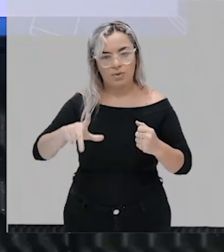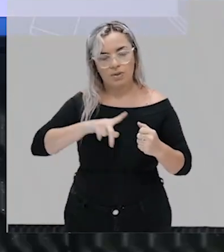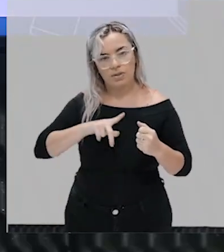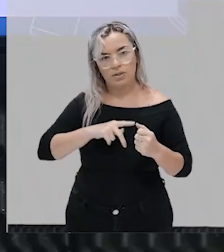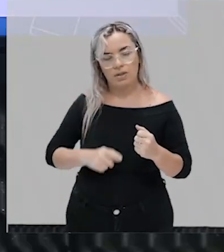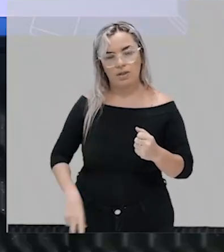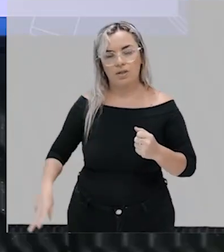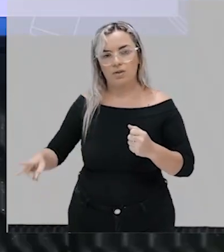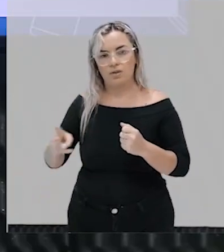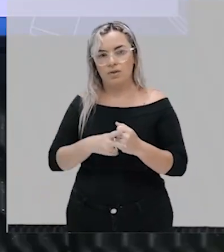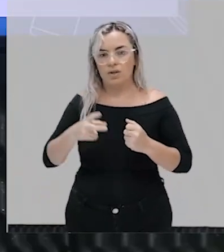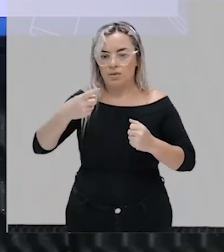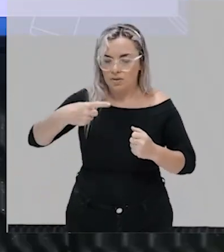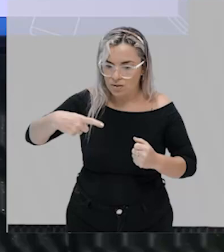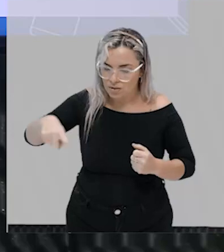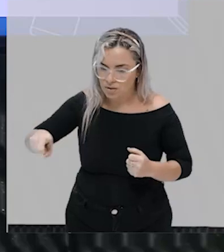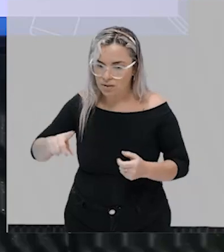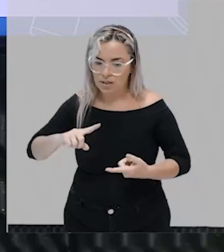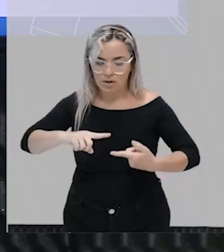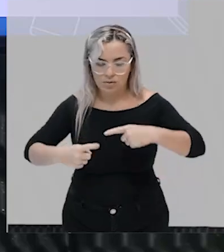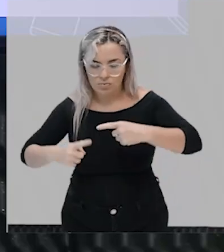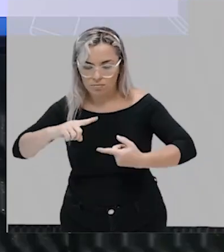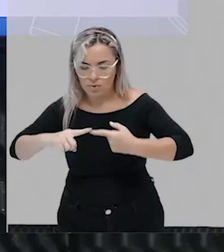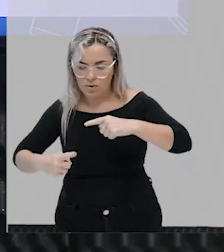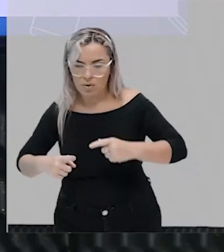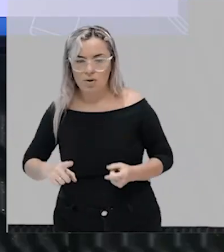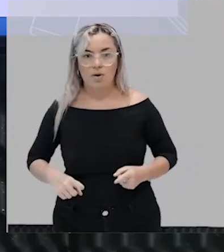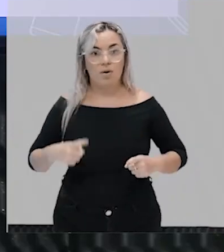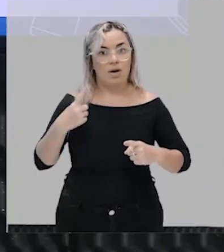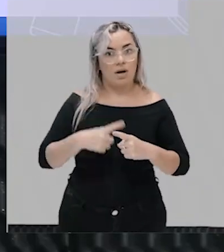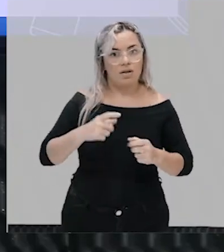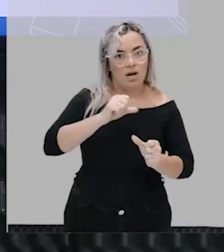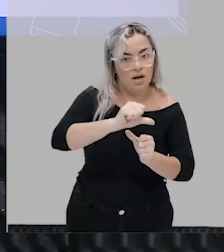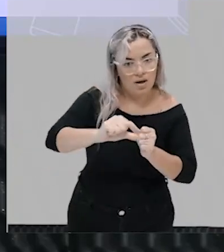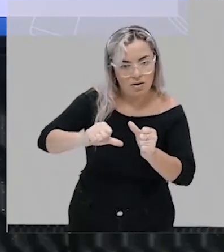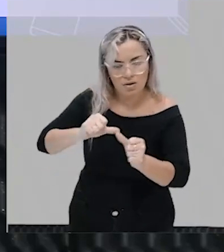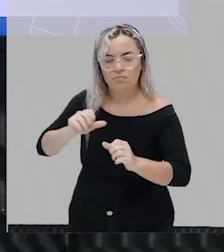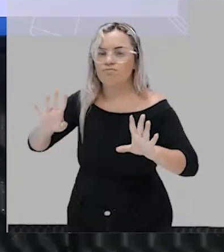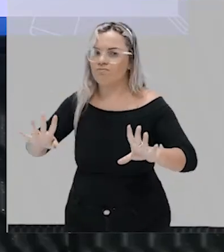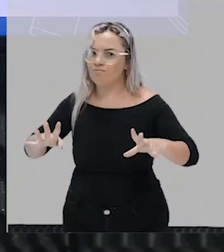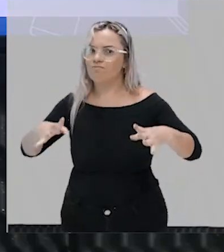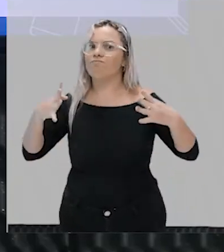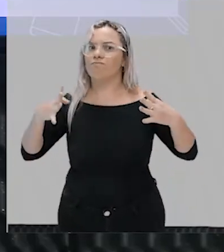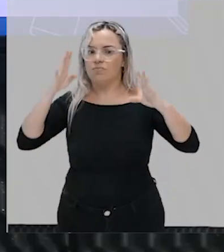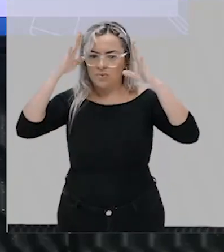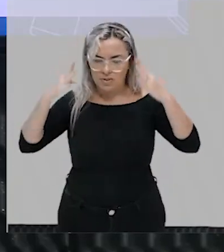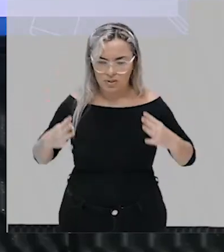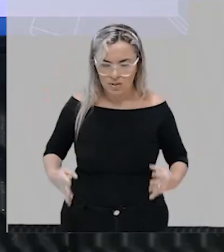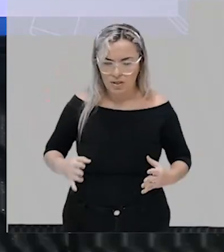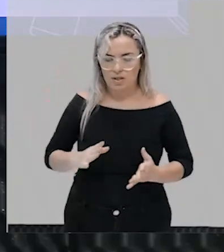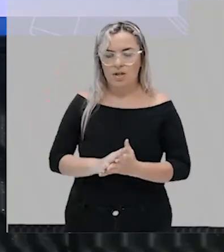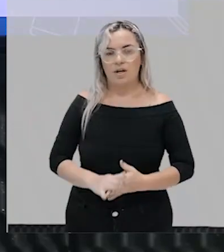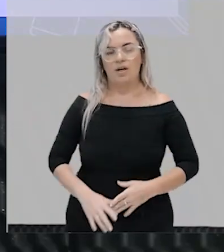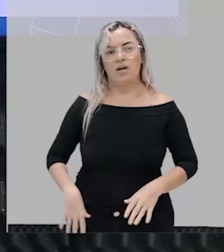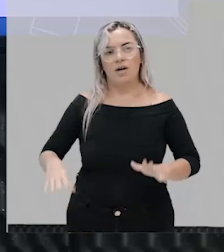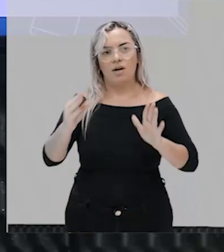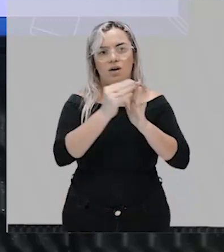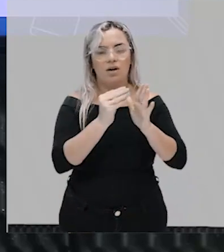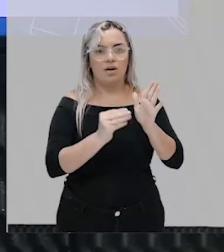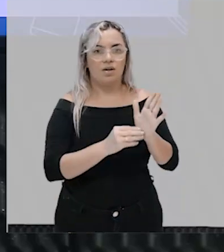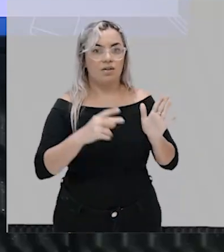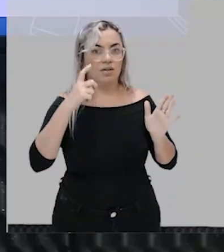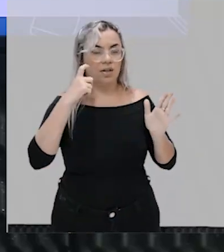concordância. Por quê, Cacau? Por causa da flexão. Gente, é um assunto interessante. Quando a gente tem vícios